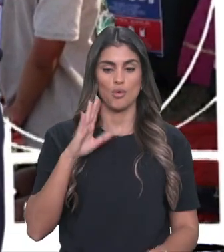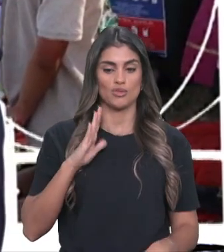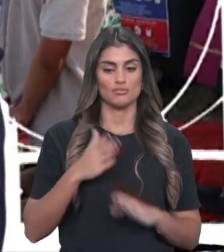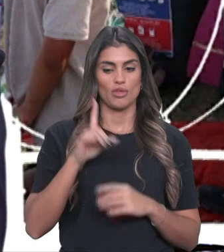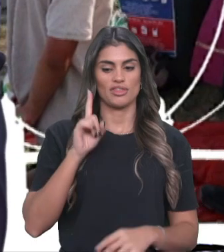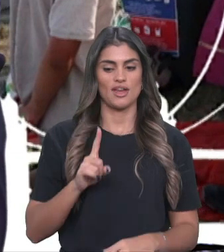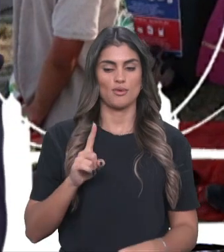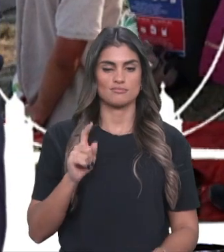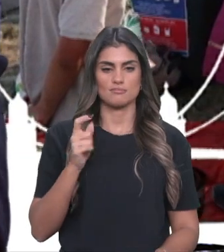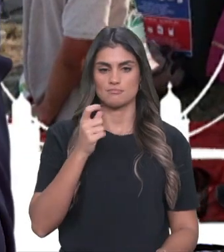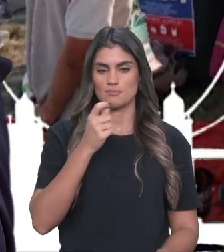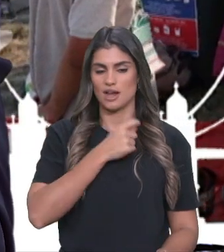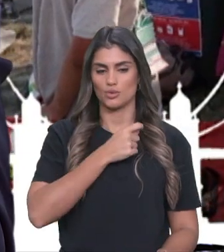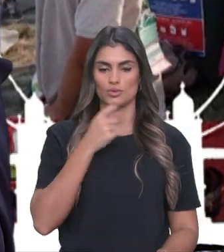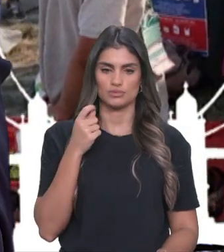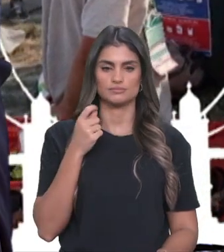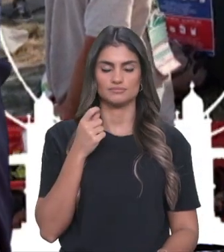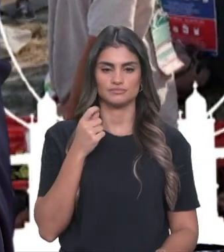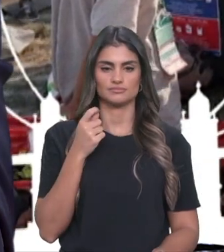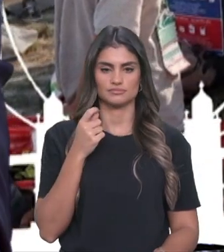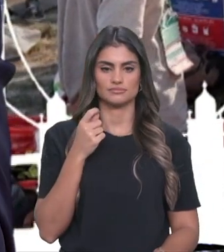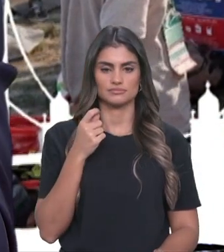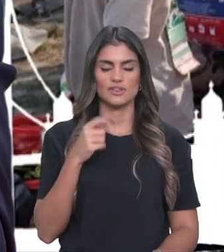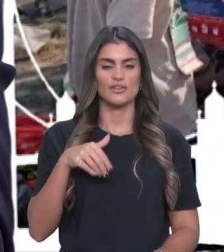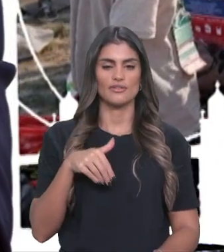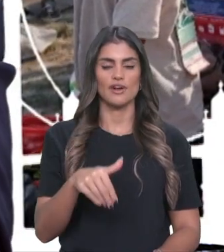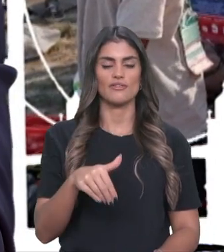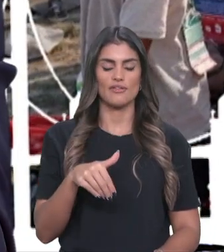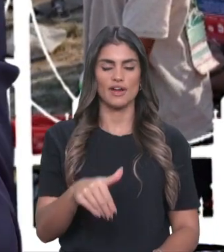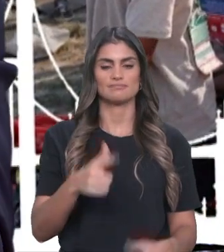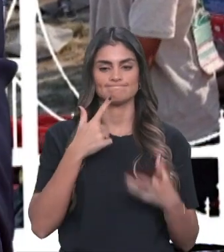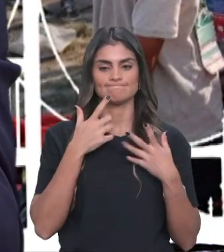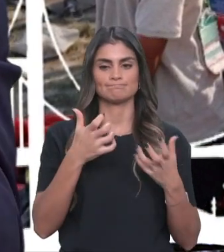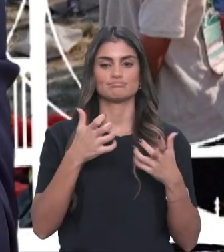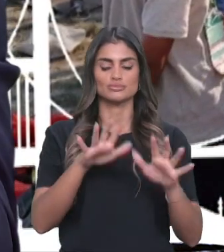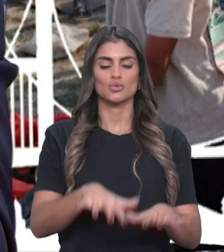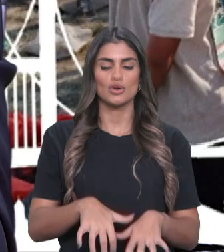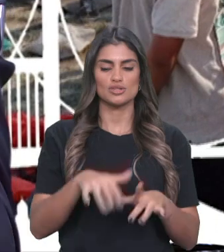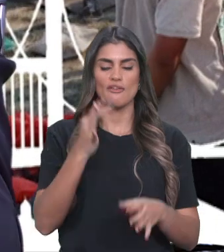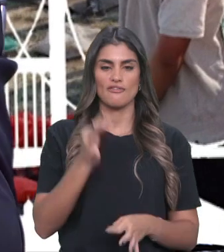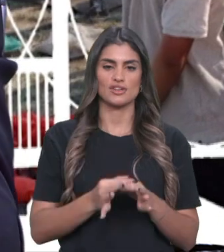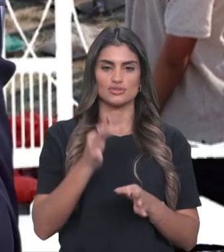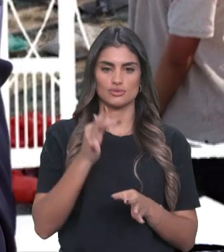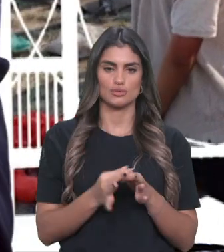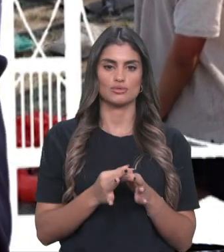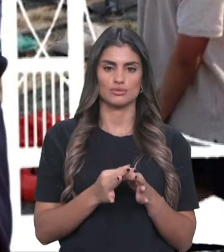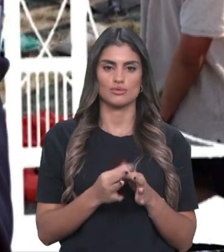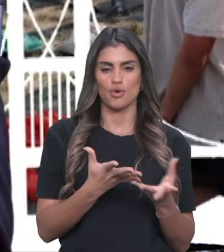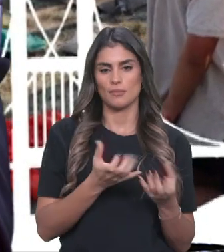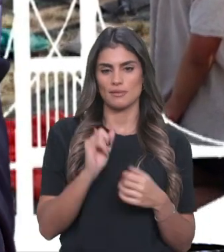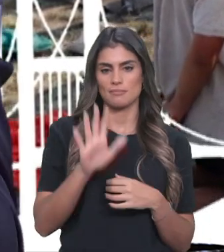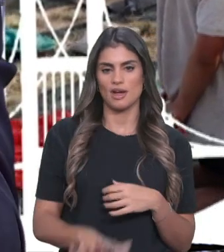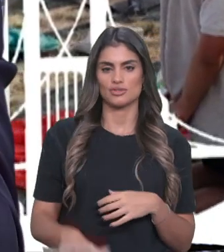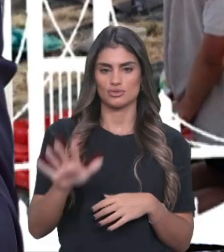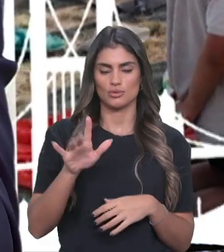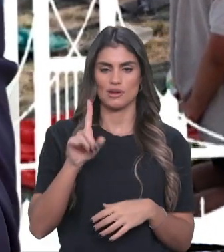mês de maio, que tem uma forte implantação na piedade popular e também vai ser uma marca no Congresso com uma festa mariana e o acolhimento da imagem da Senhora